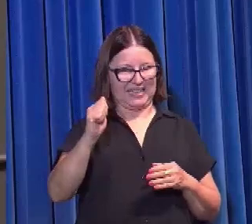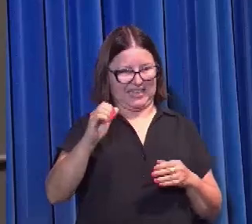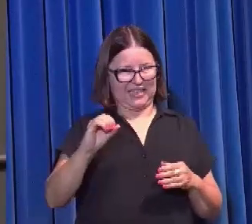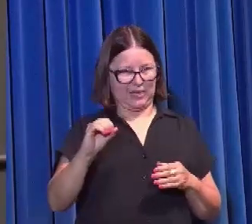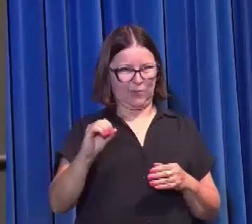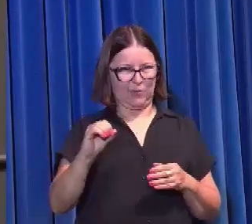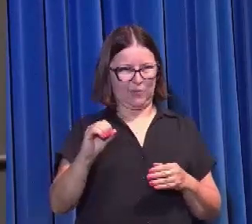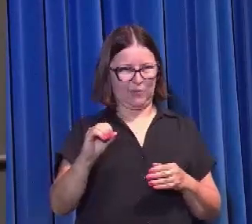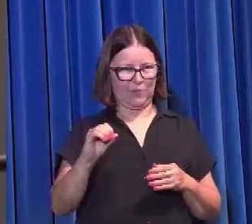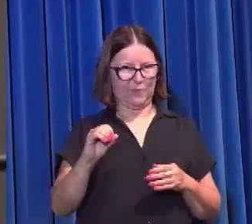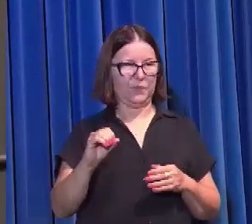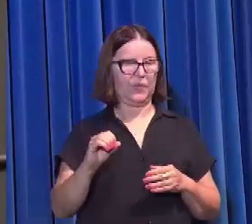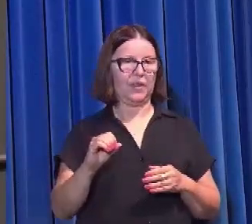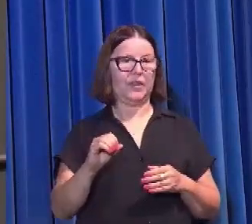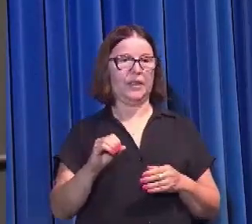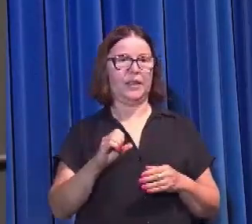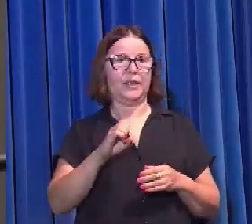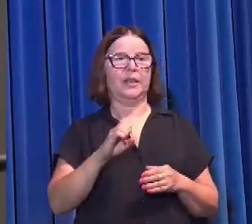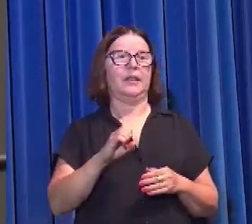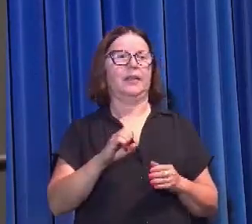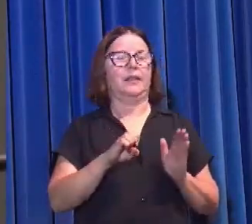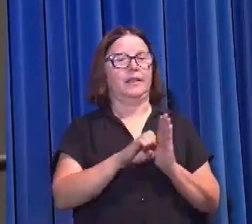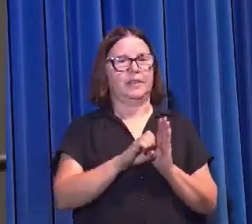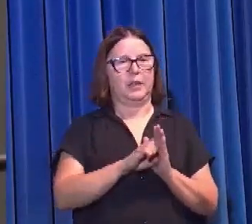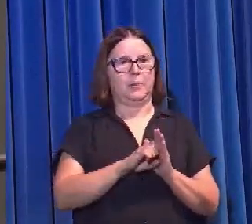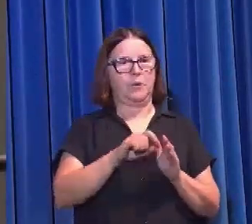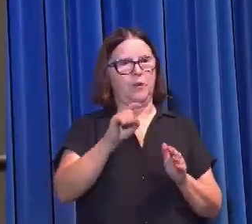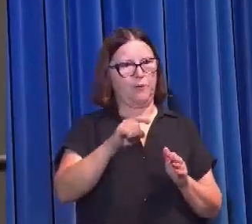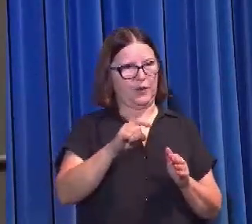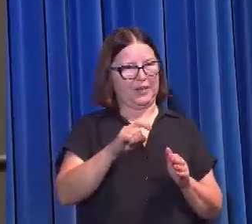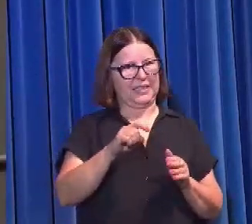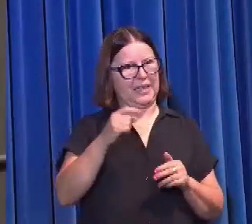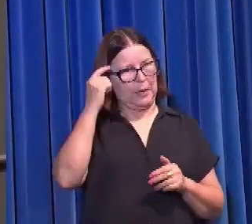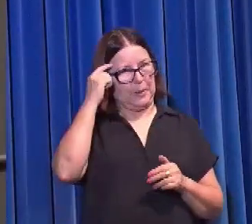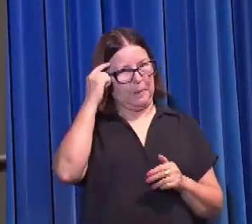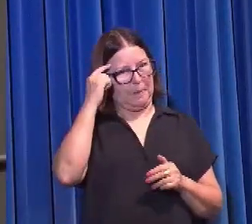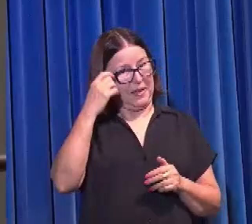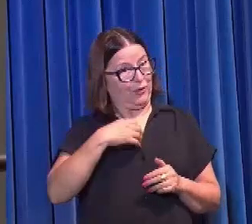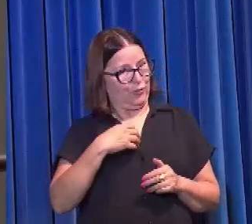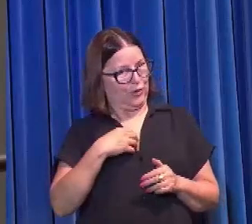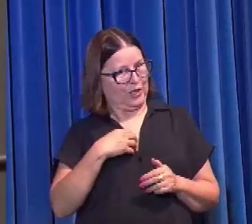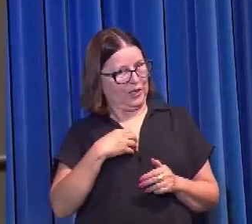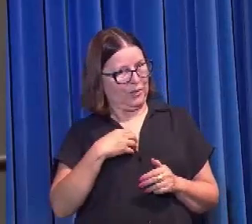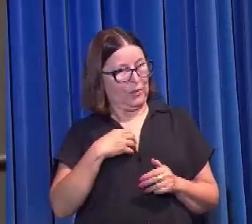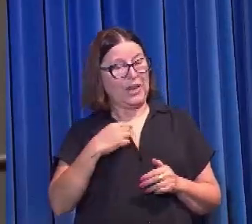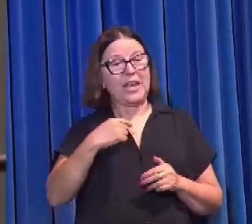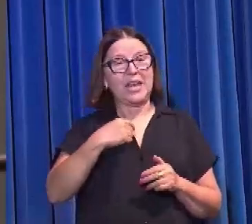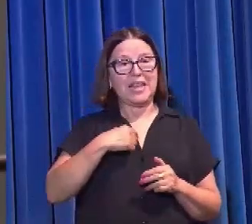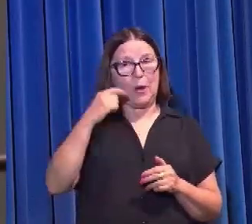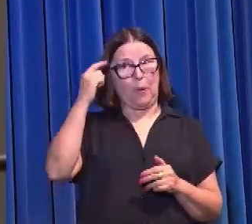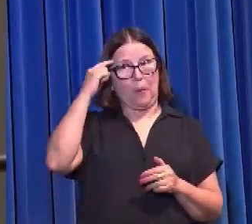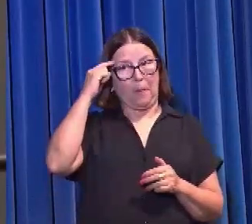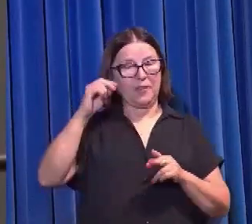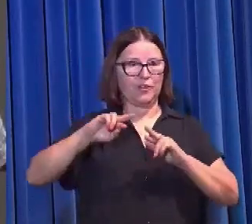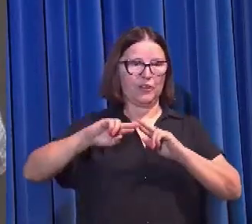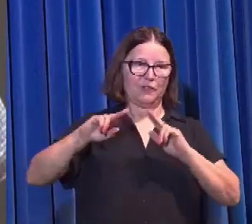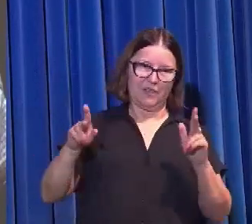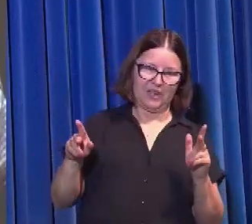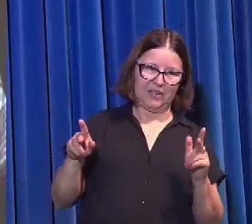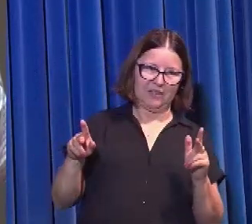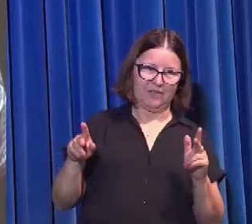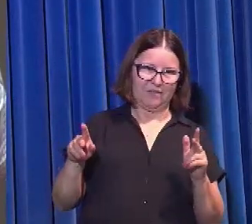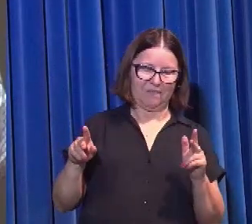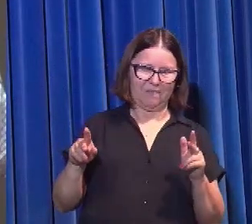qualquer assunto é polarizado. Eu penso assim, você pensa assado. Aí o pau tora na internet. Você acha que lá em Éfeso era